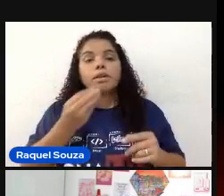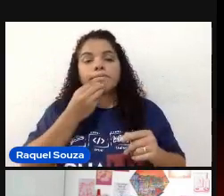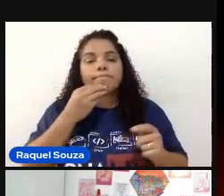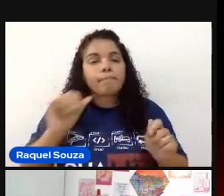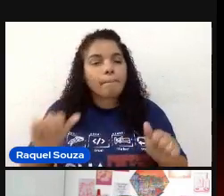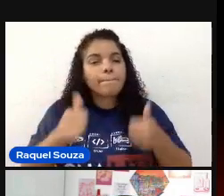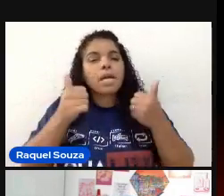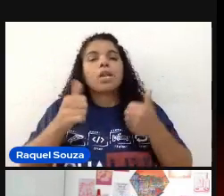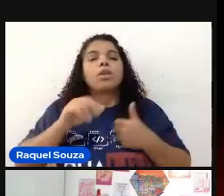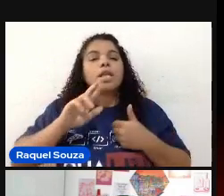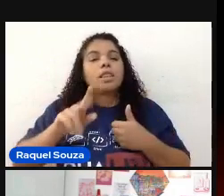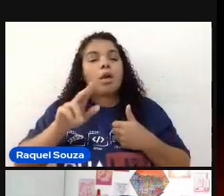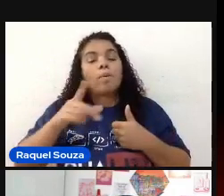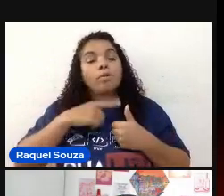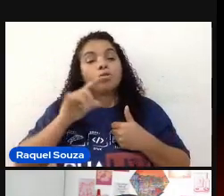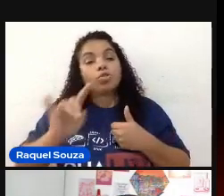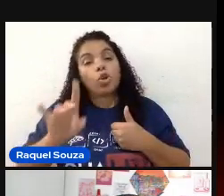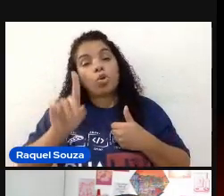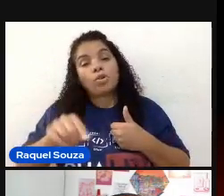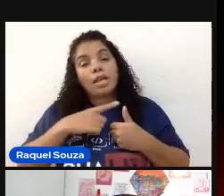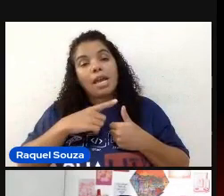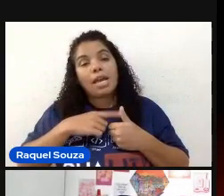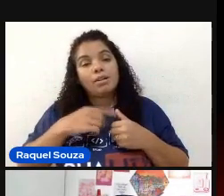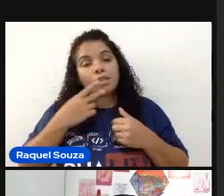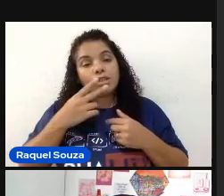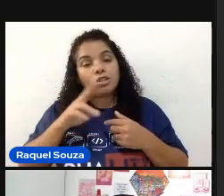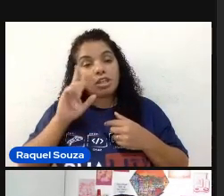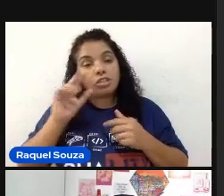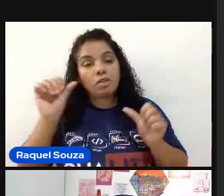não mais o fracasso como a gente usualmente vê.